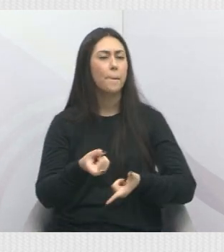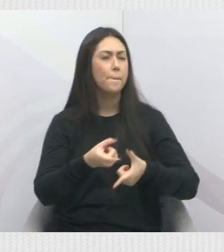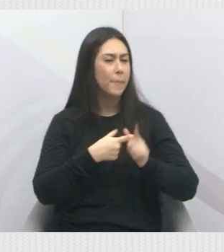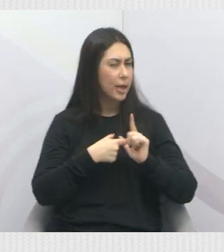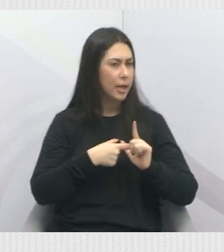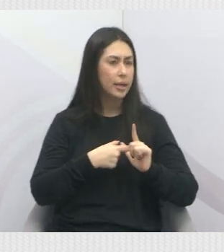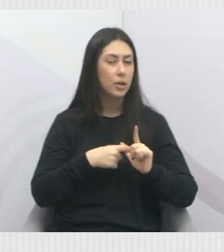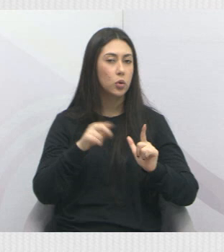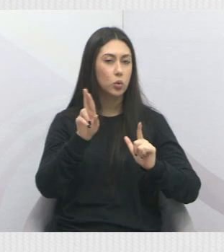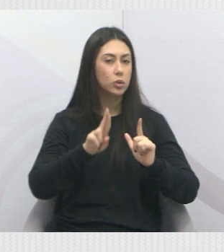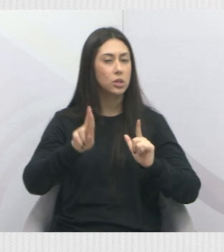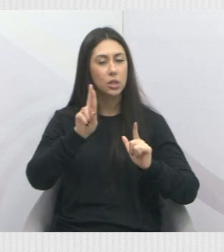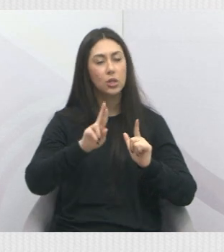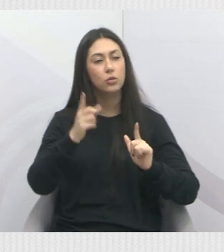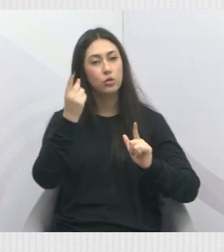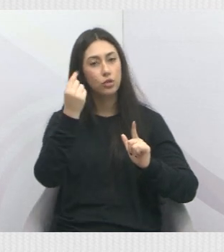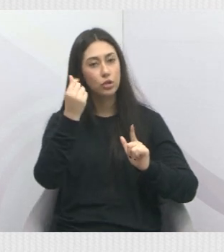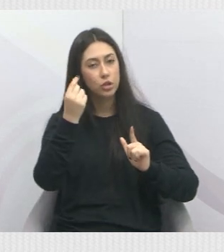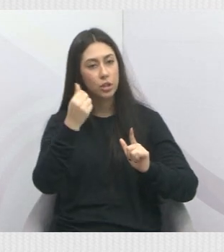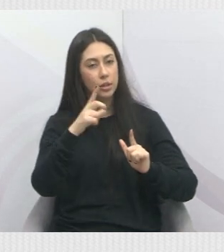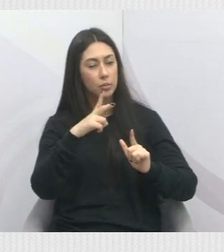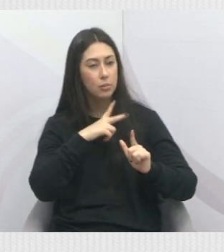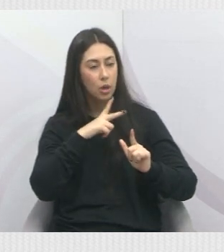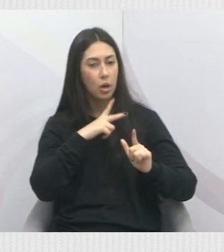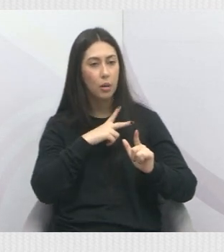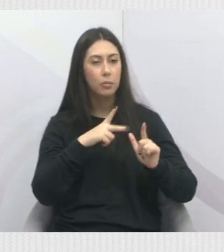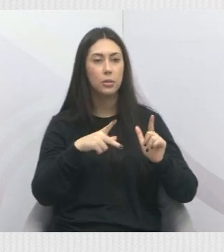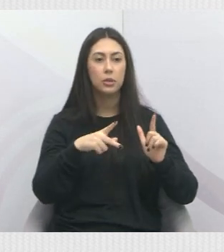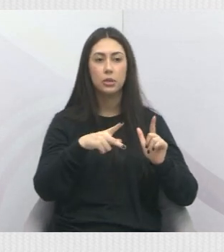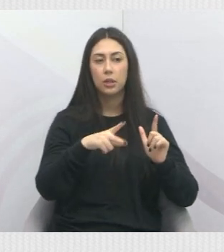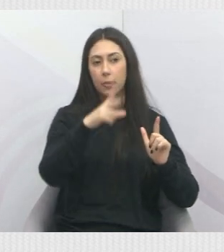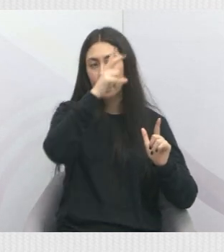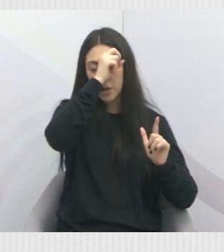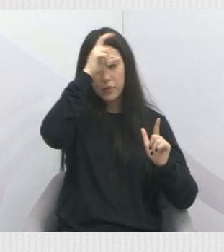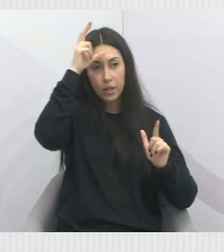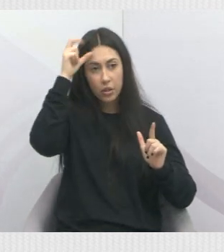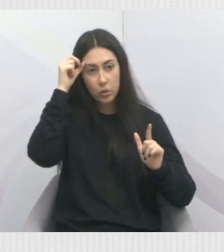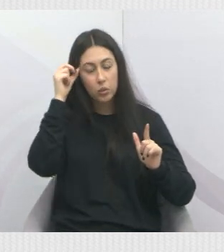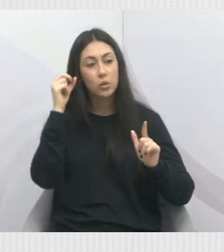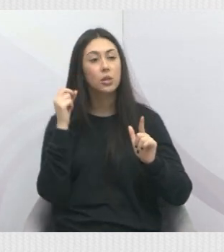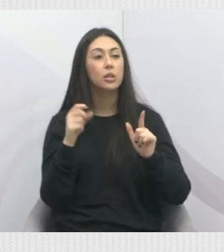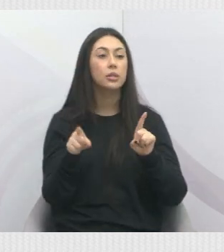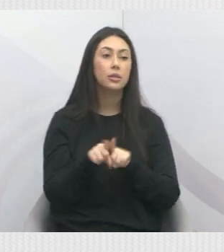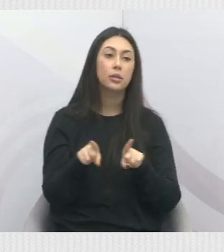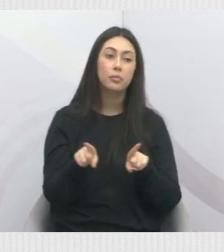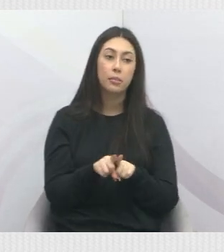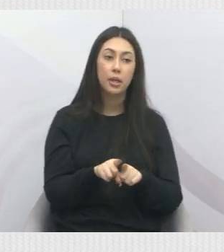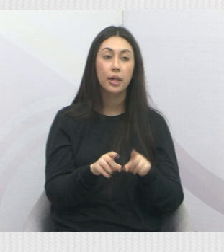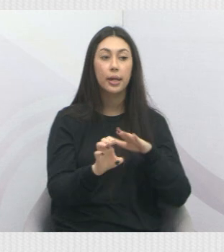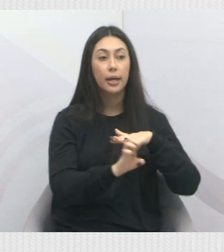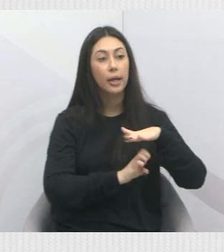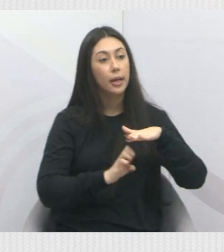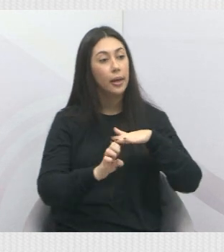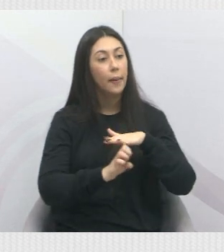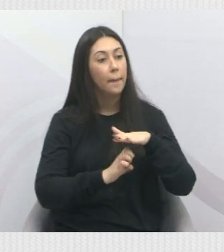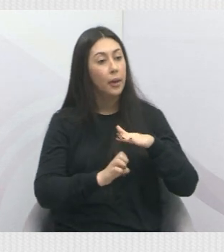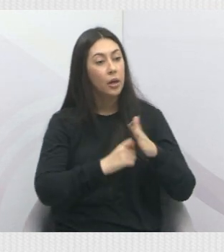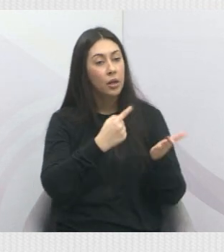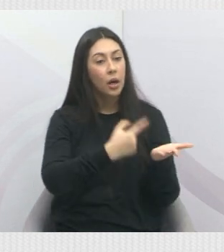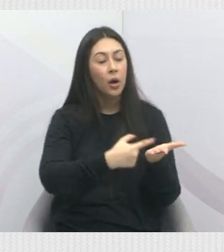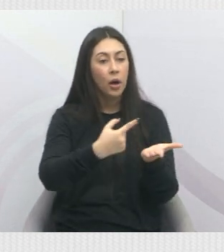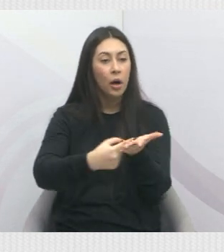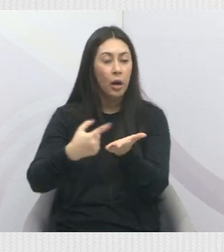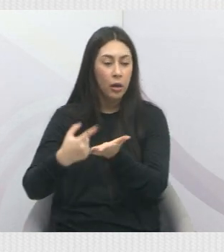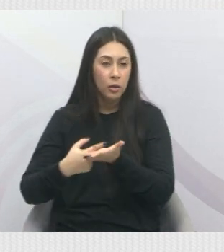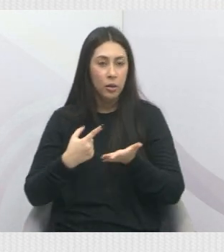do Tesouro Municipal e vinculados, União e do Estado, para os prestadores conveniados e aqui